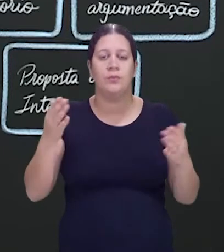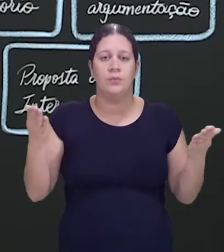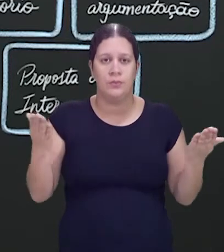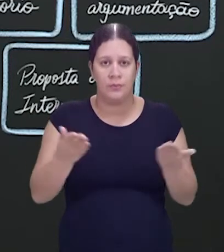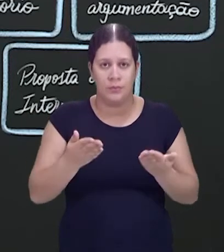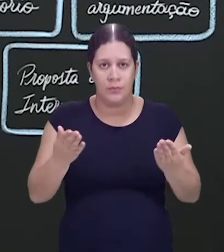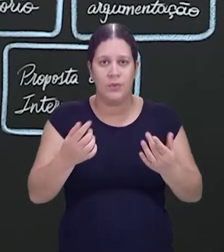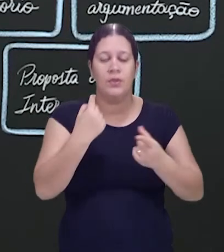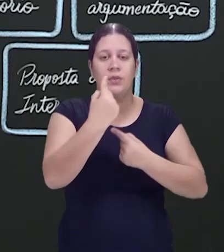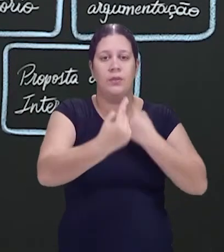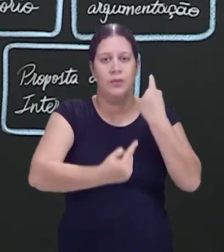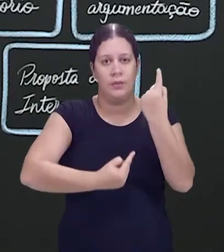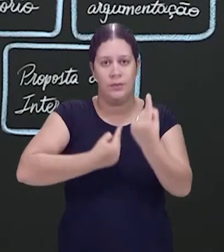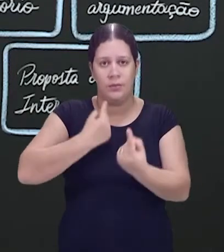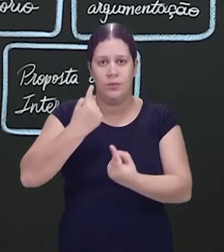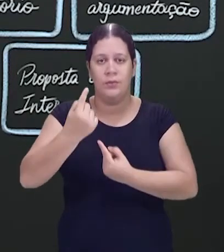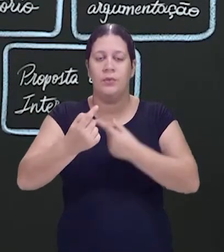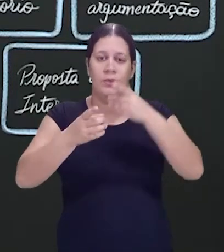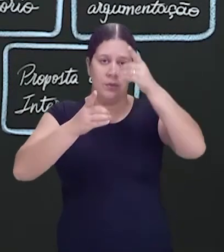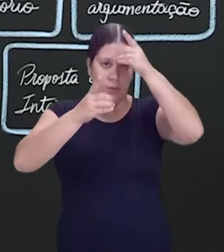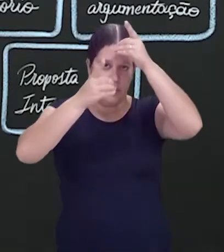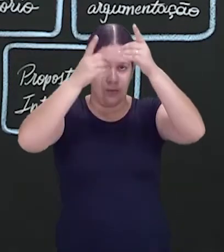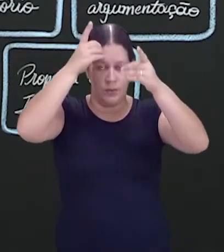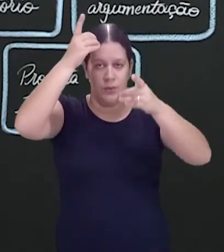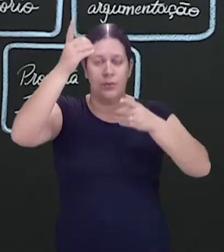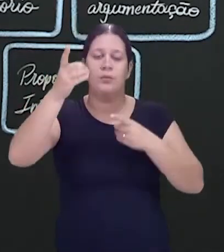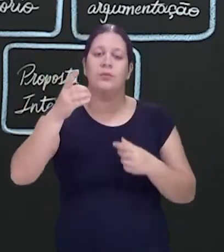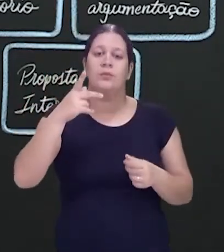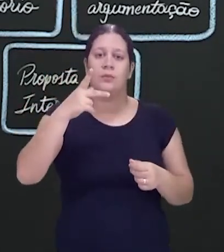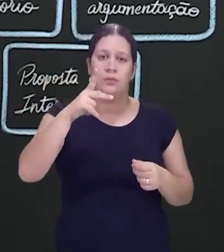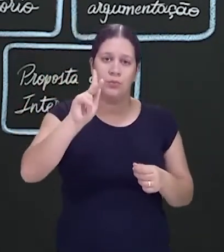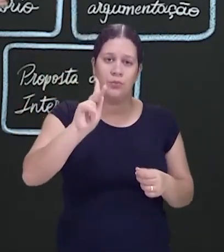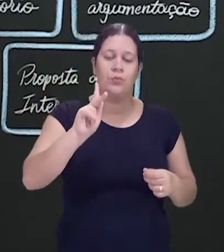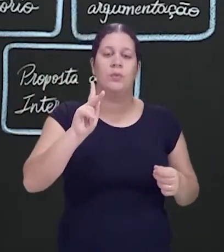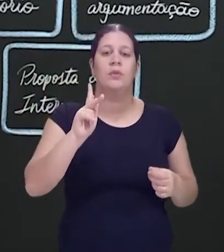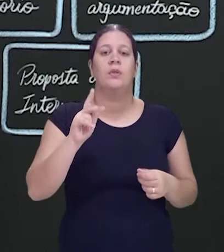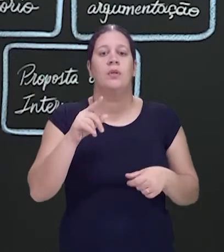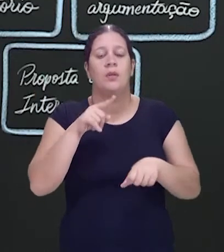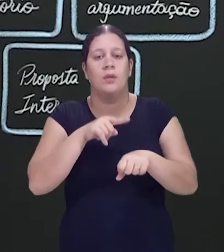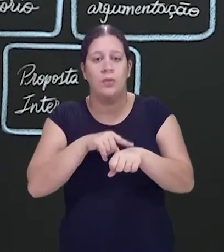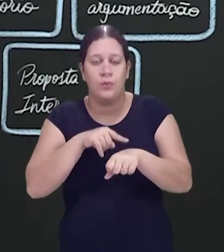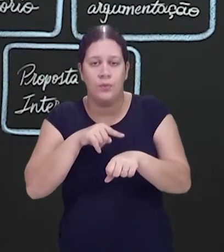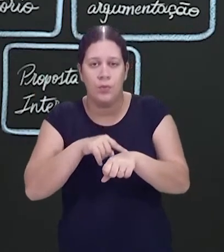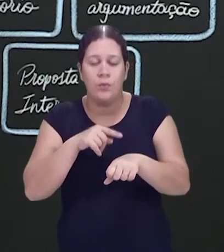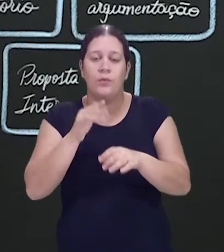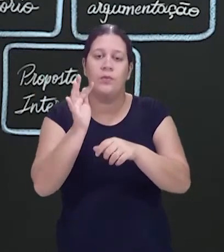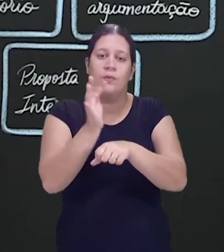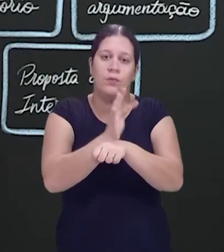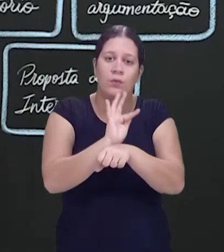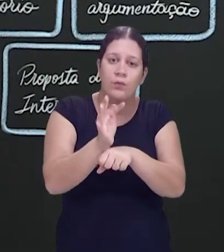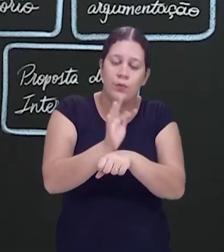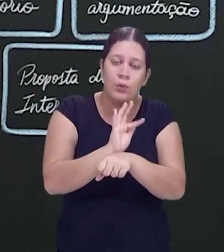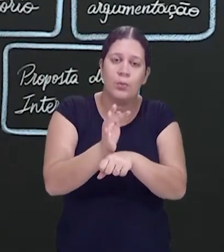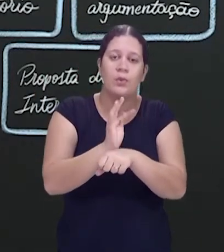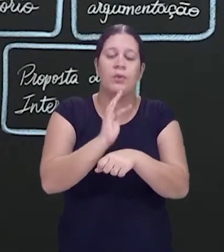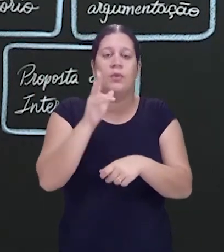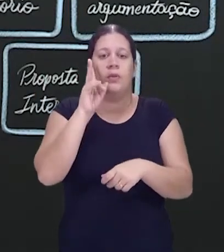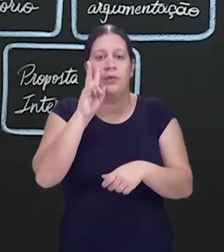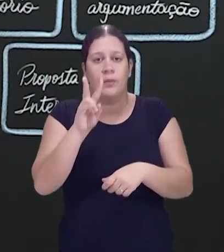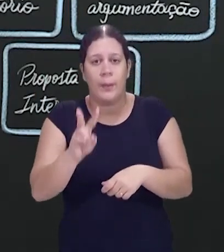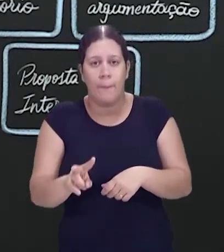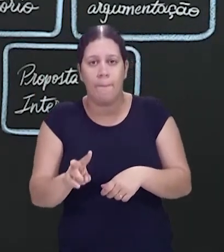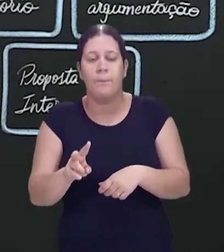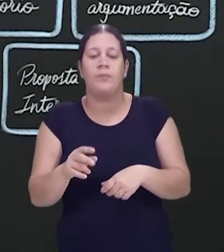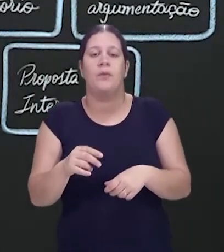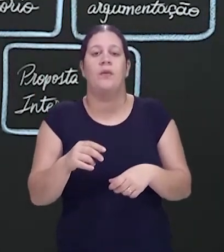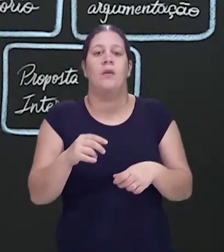você vai colocar cada uma dessas ideias que você retirou do seu repertório. Organize. Que horas você vai citar, por exemplo, um filme que você viu? Que horas